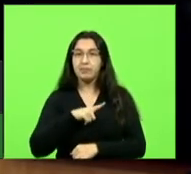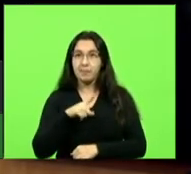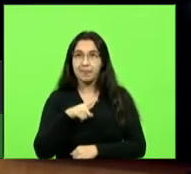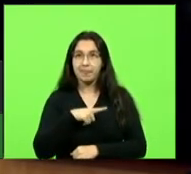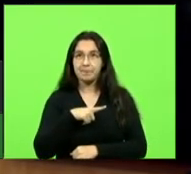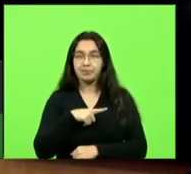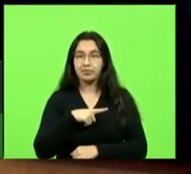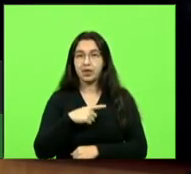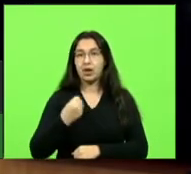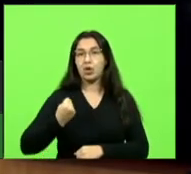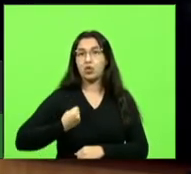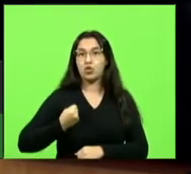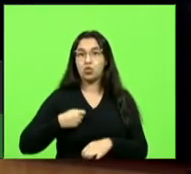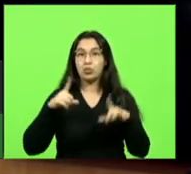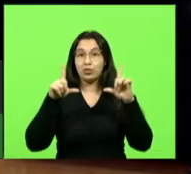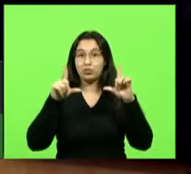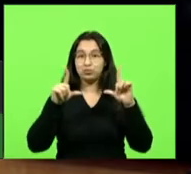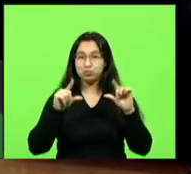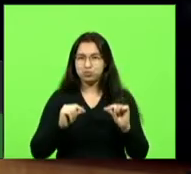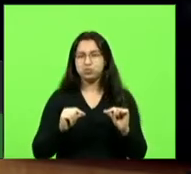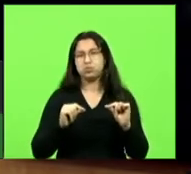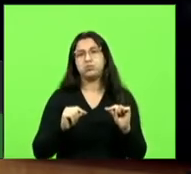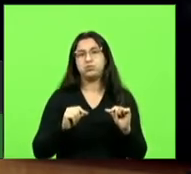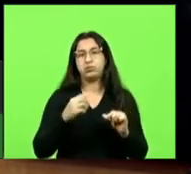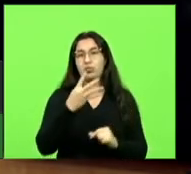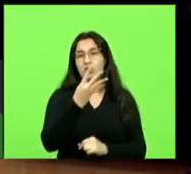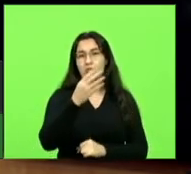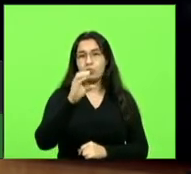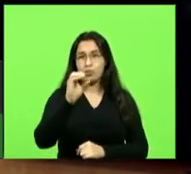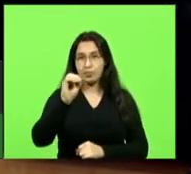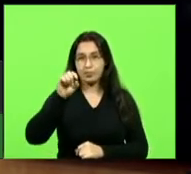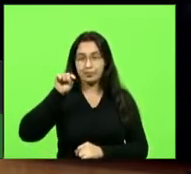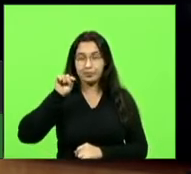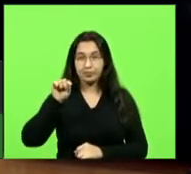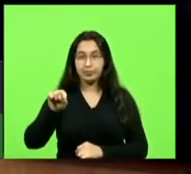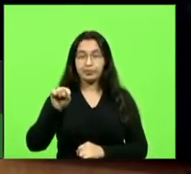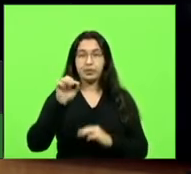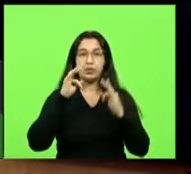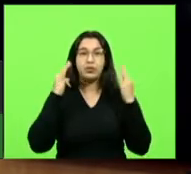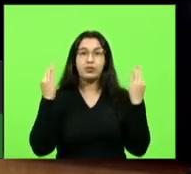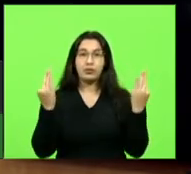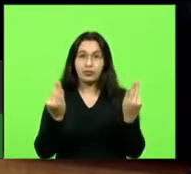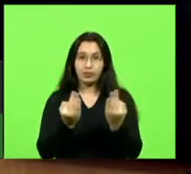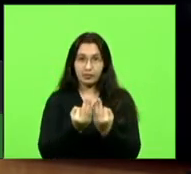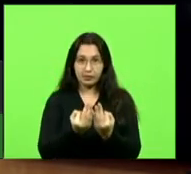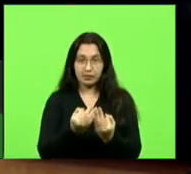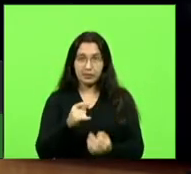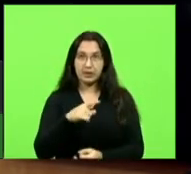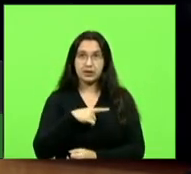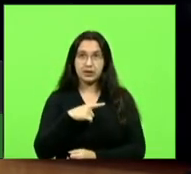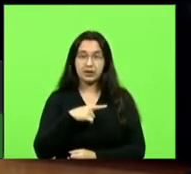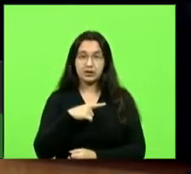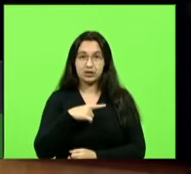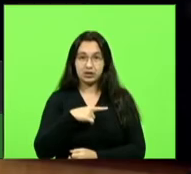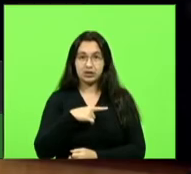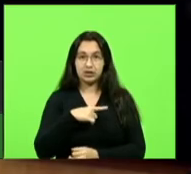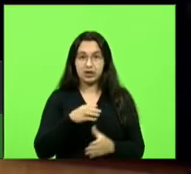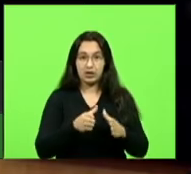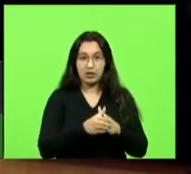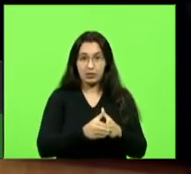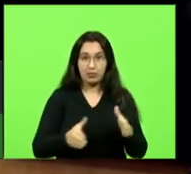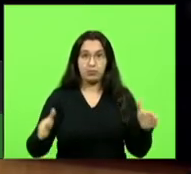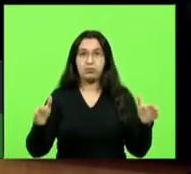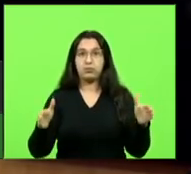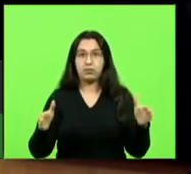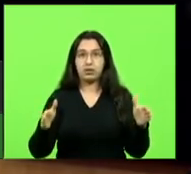um número bem menor, 40 mil famílias que aumentaram depois